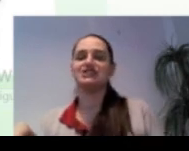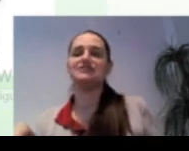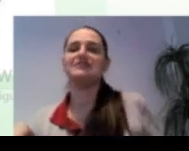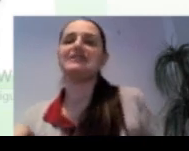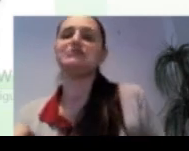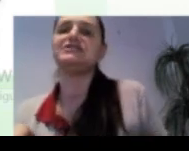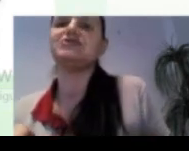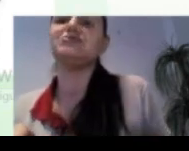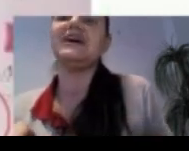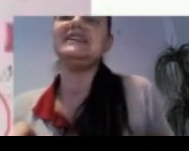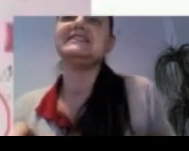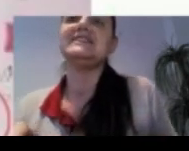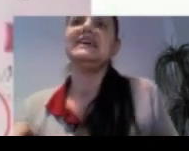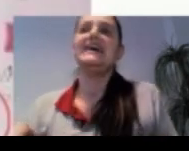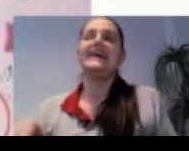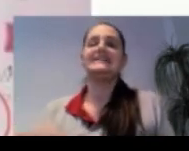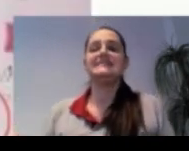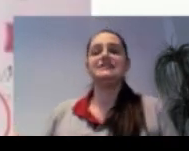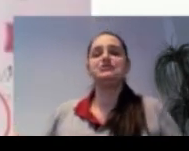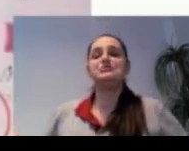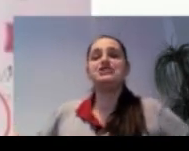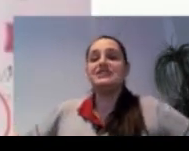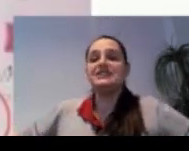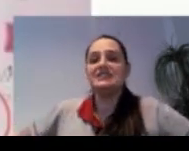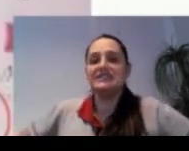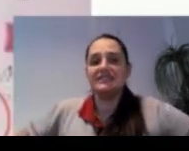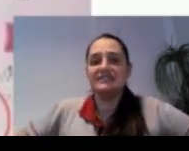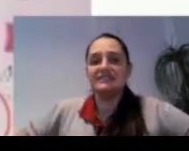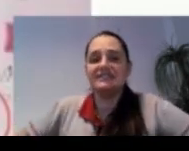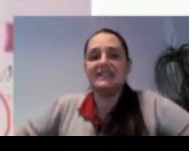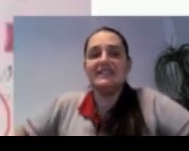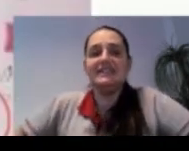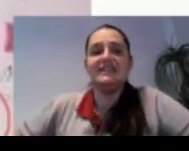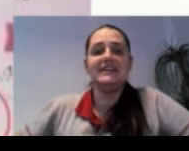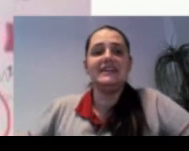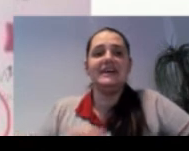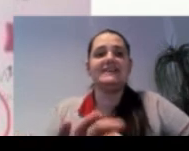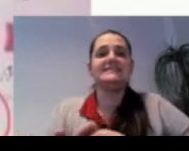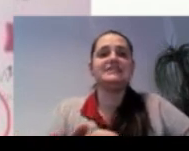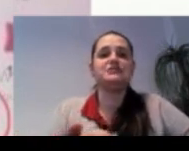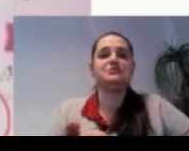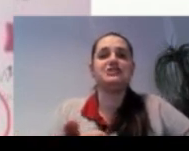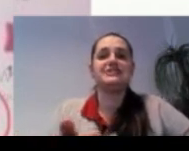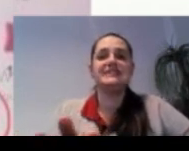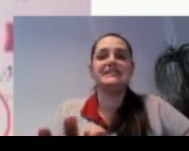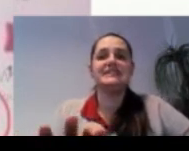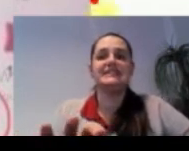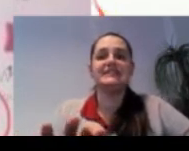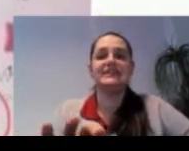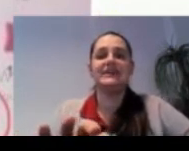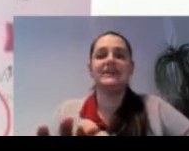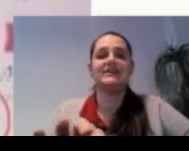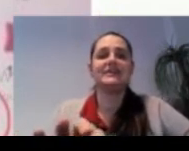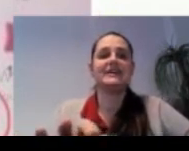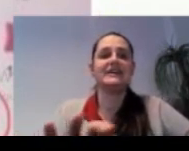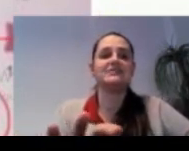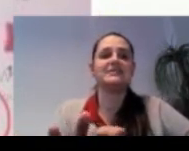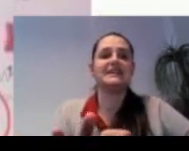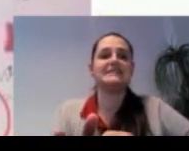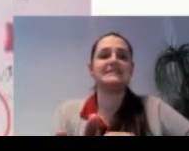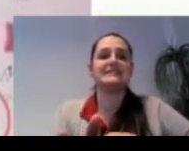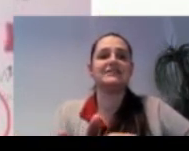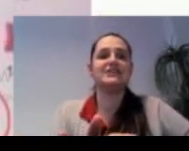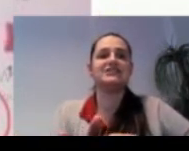aí no caso a gente vai falar dos sexuais, é a síndrome de Turner, né? A síndrome de Turner, o